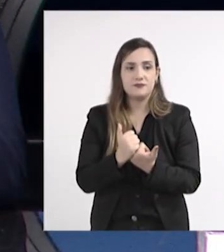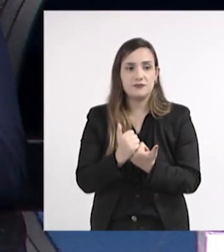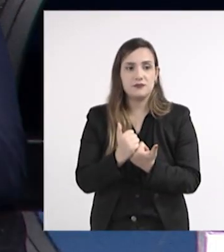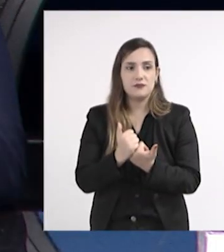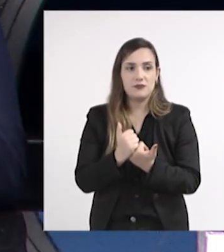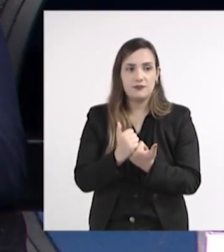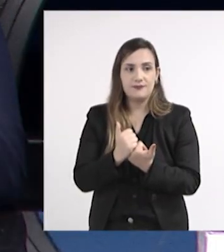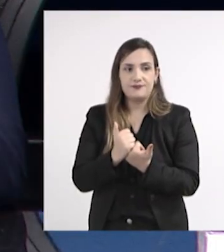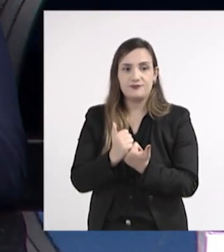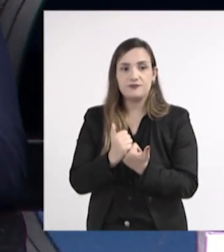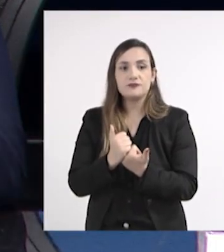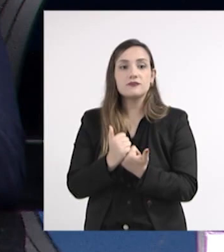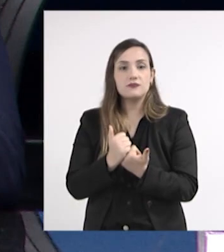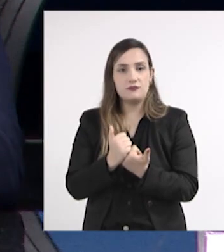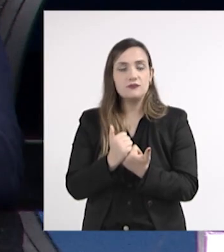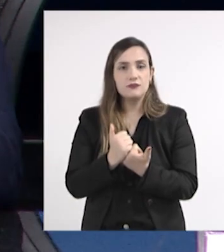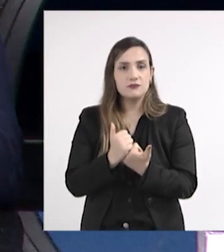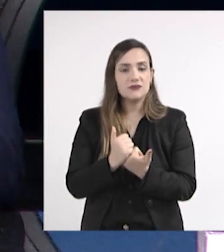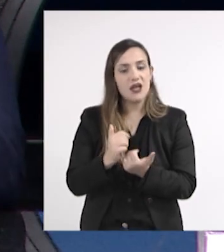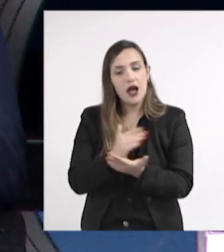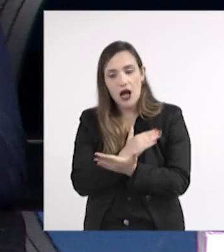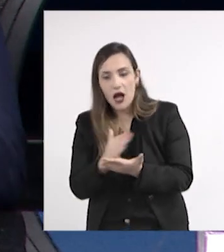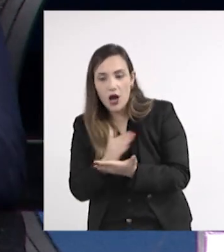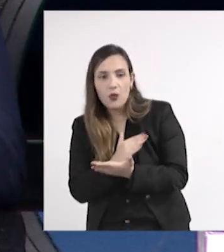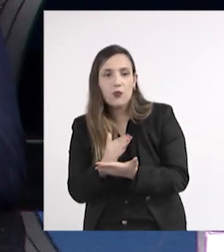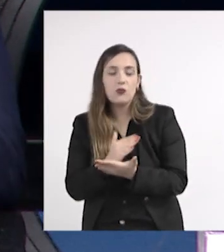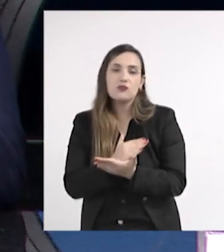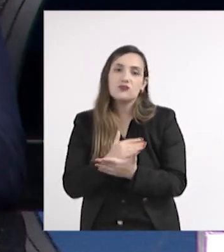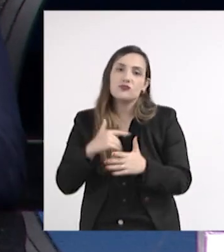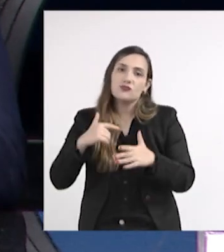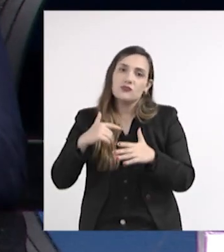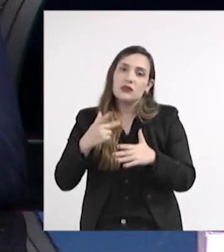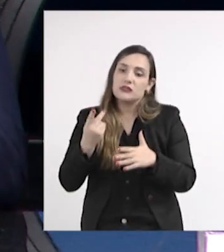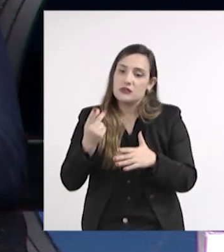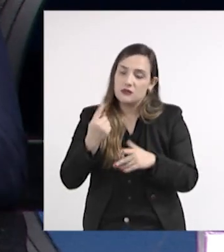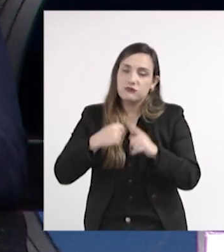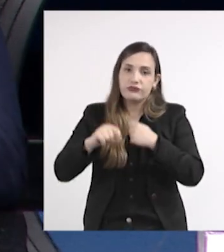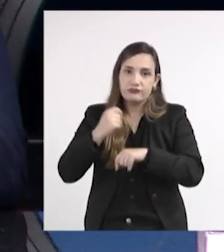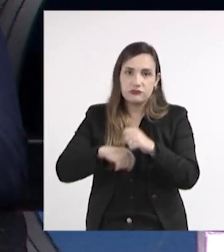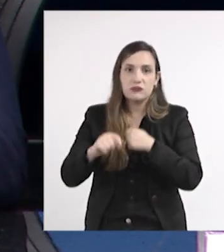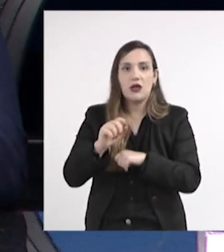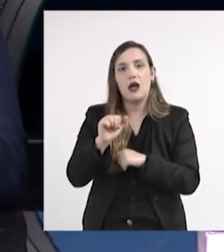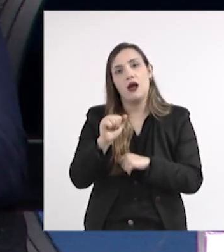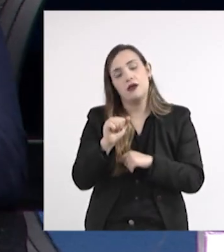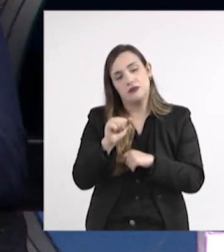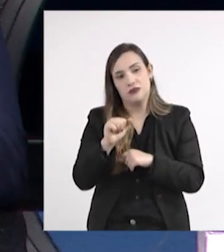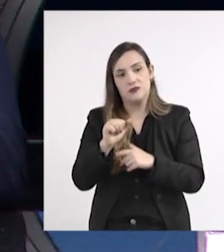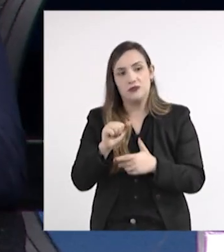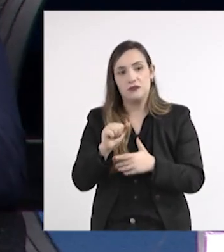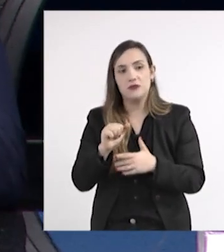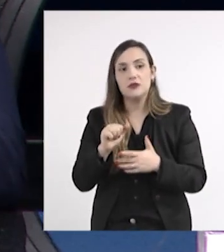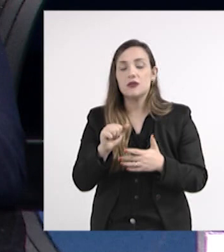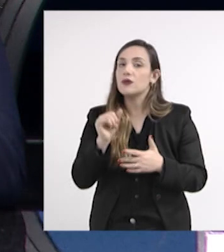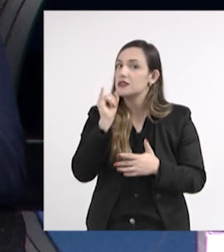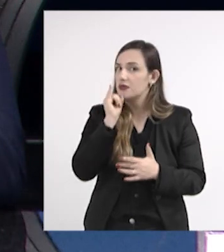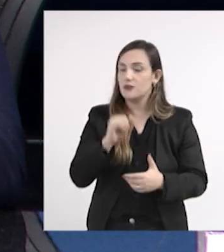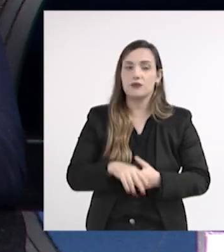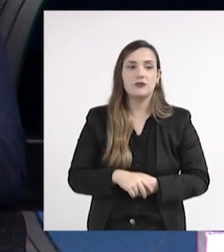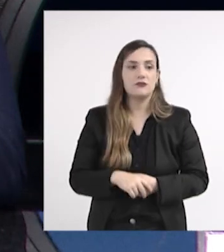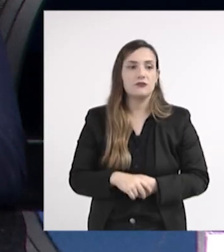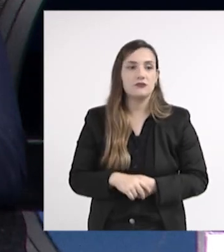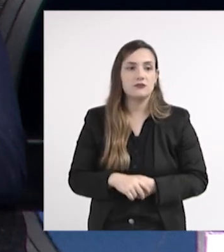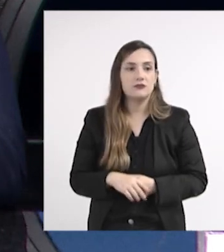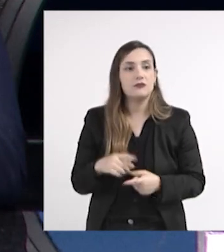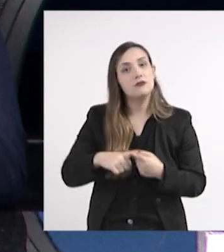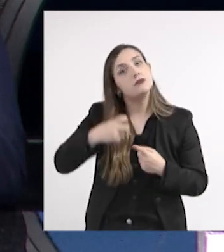determinadas atividades econômicas que gravitam em torno do sistema rodoviário. Inclusive, a arrecadação